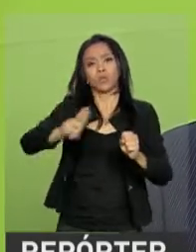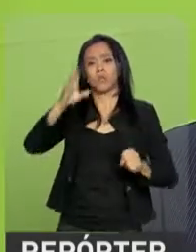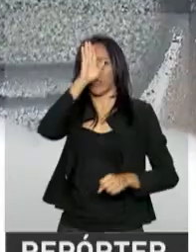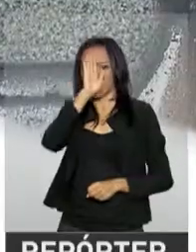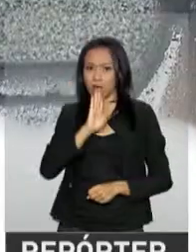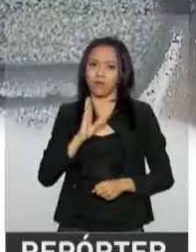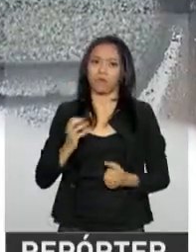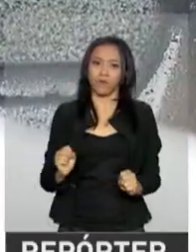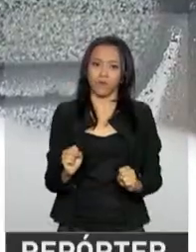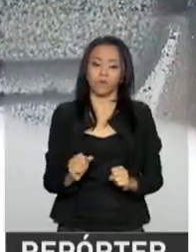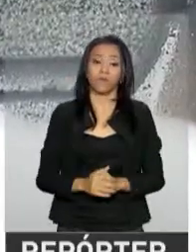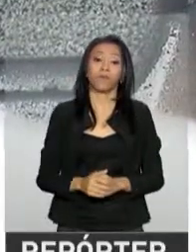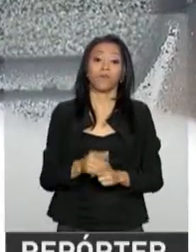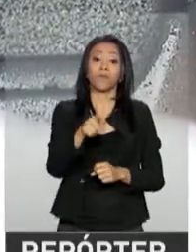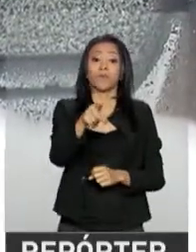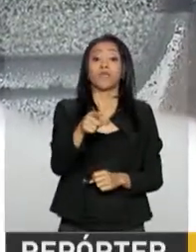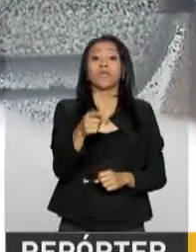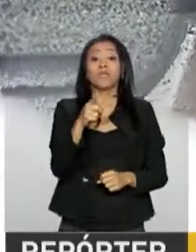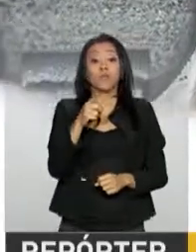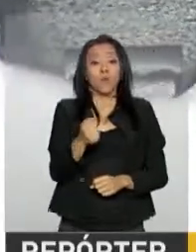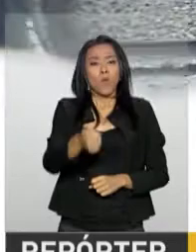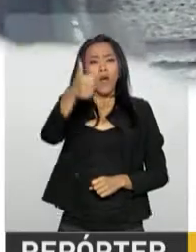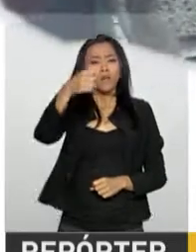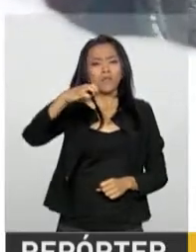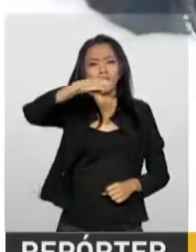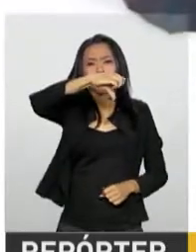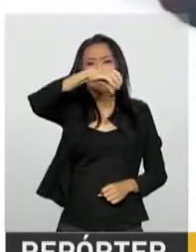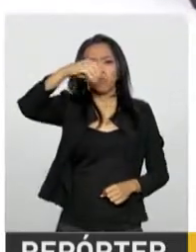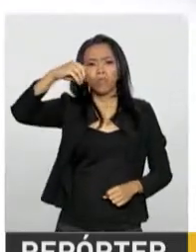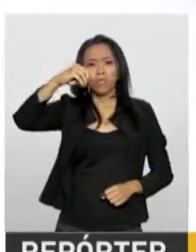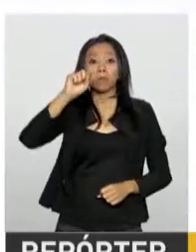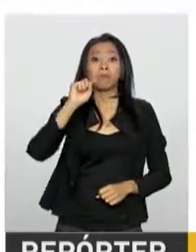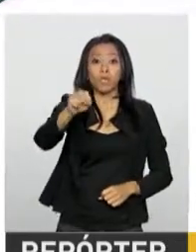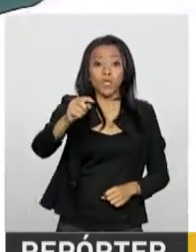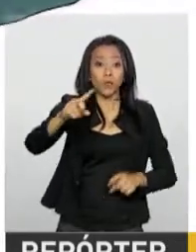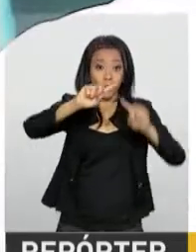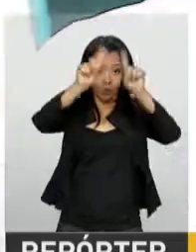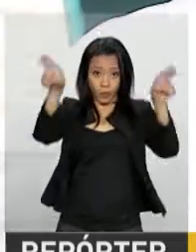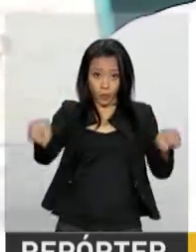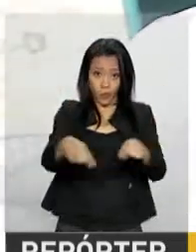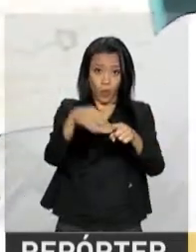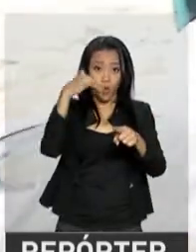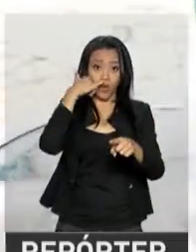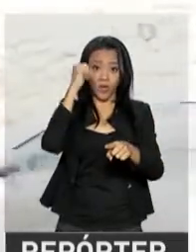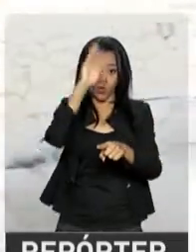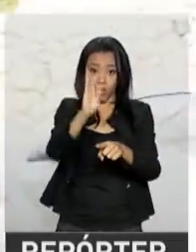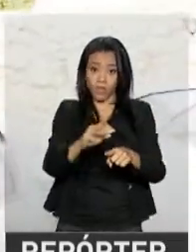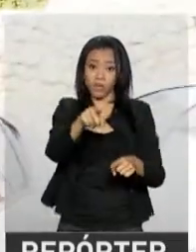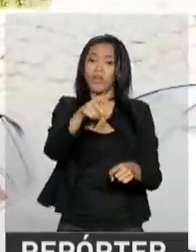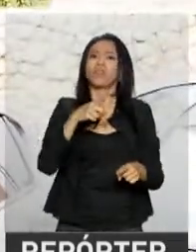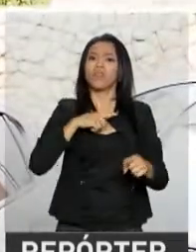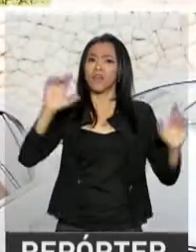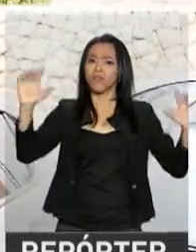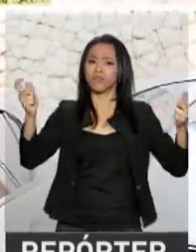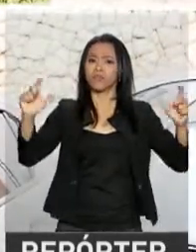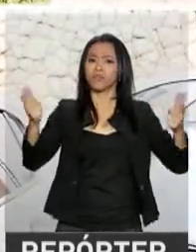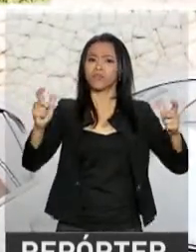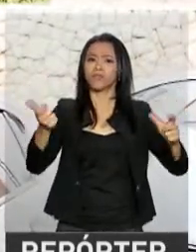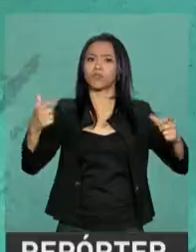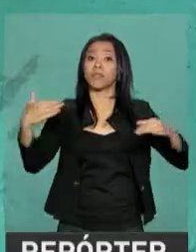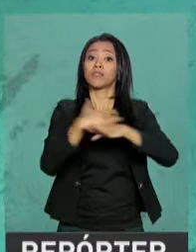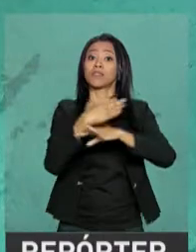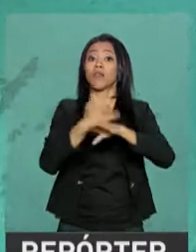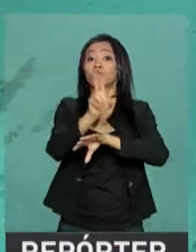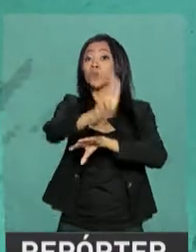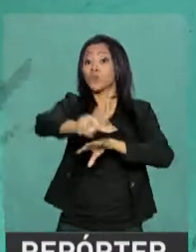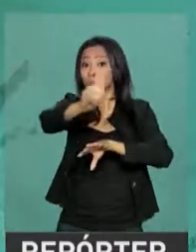gratuita existem quase 800 mil orelhões do brasil apesar do uso desses aparelhos ter diminuído nas grandes cidades